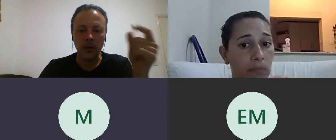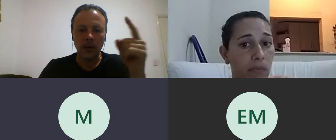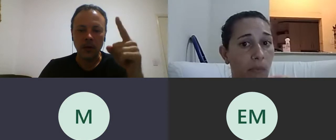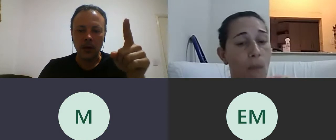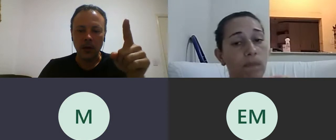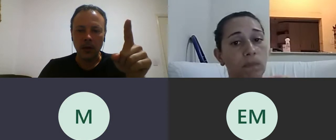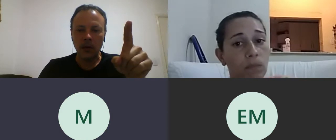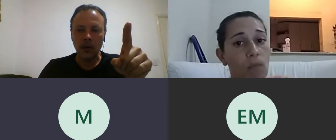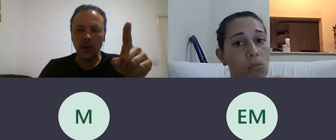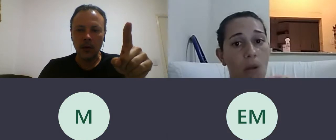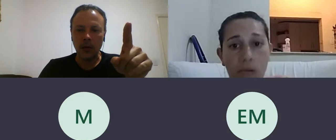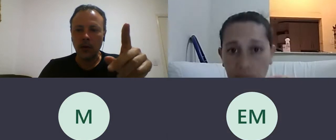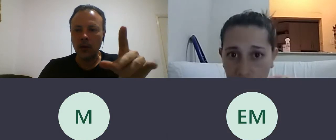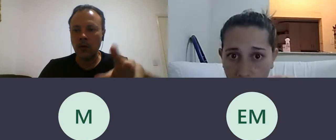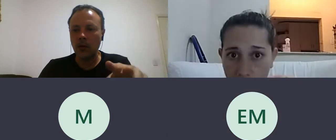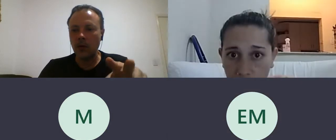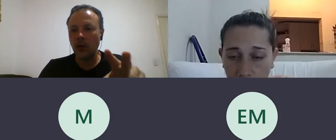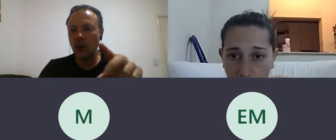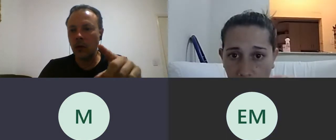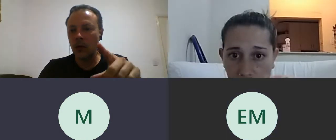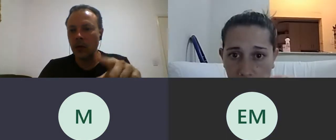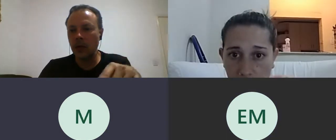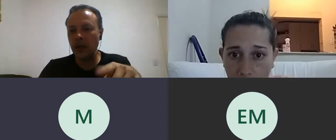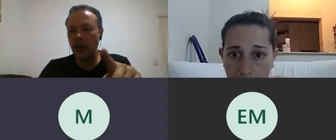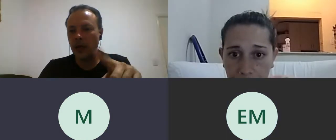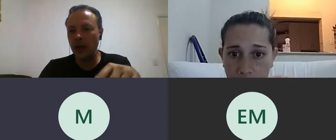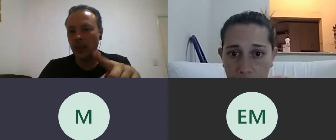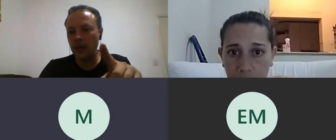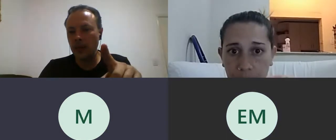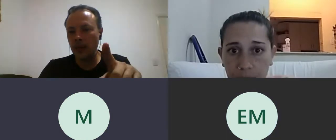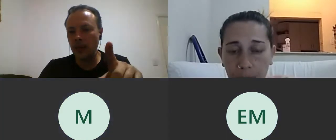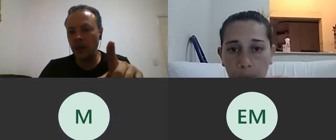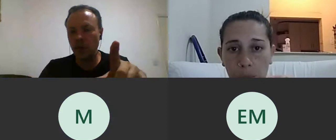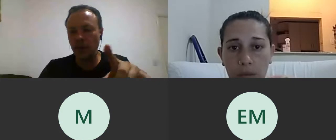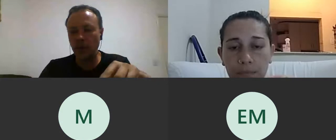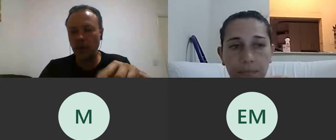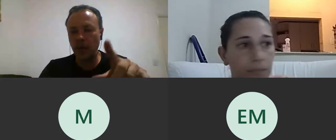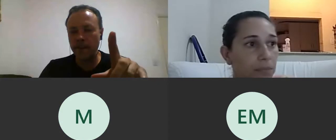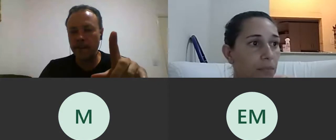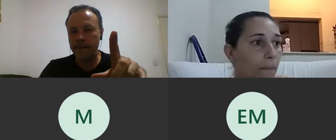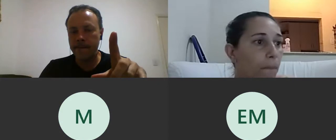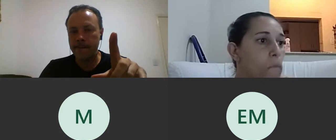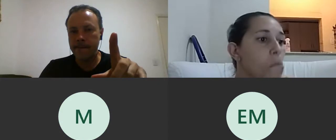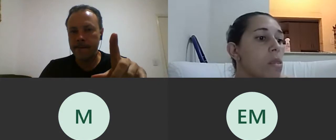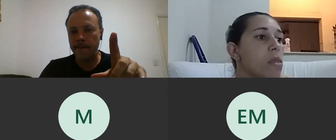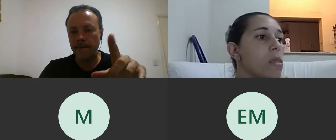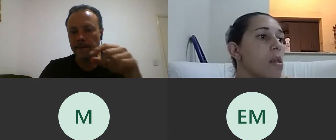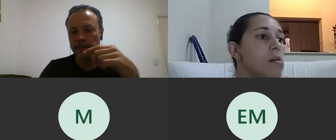Beleza. Beleza. Todo mundo aqui tem a projeto integrado comigo, né?